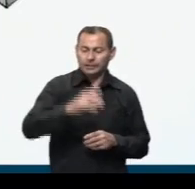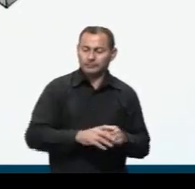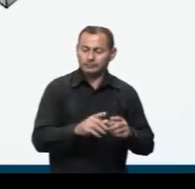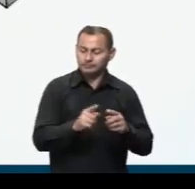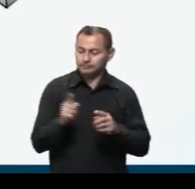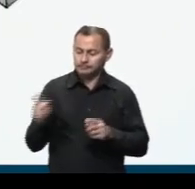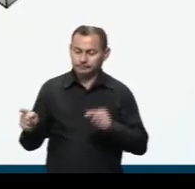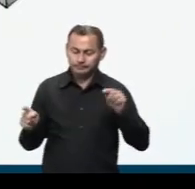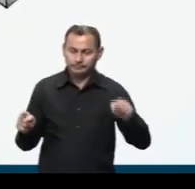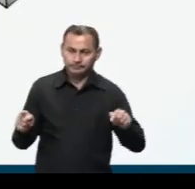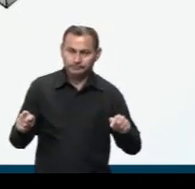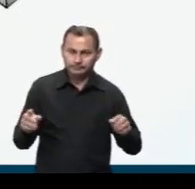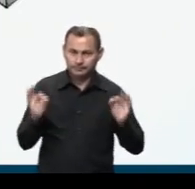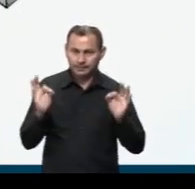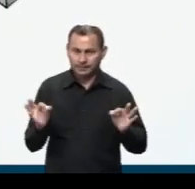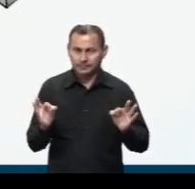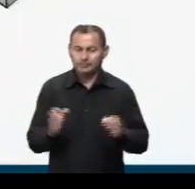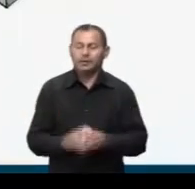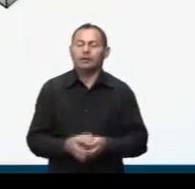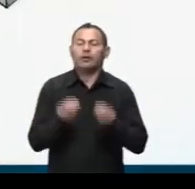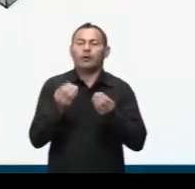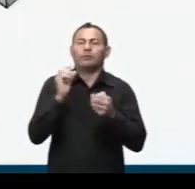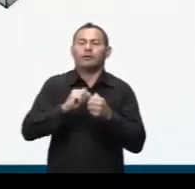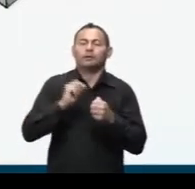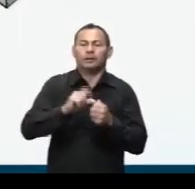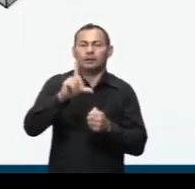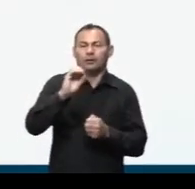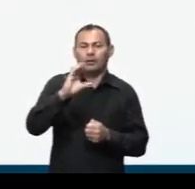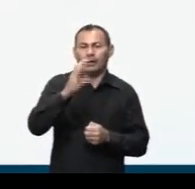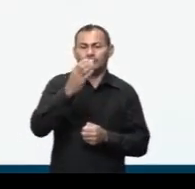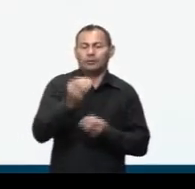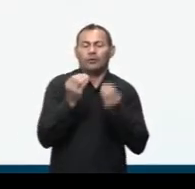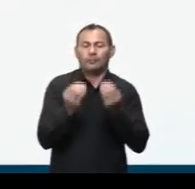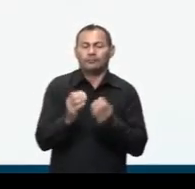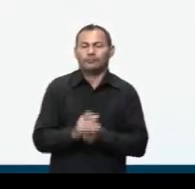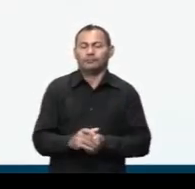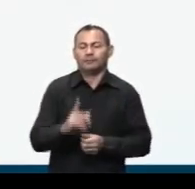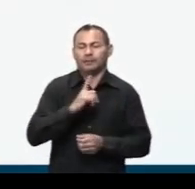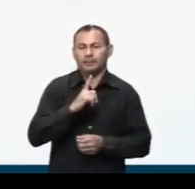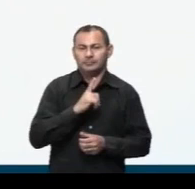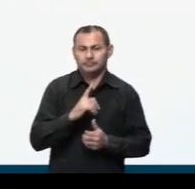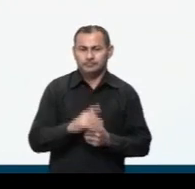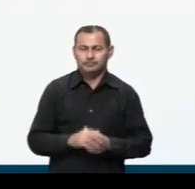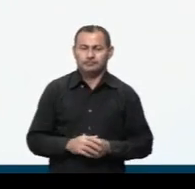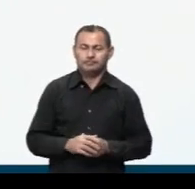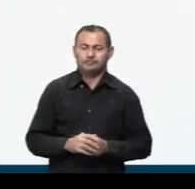estaca aqui, uma aqui, uma aqui. Como que eu faço a locação dessa estaca? Então, tenho lá